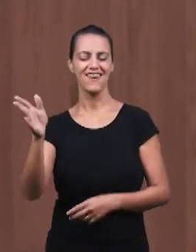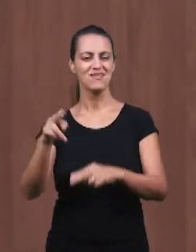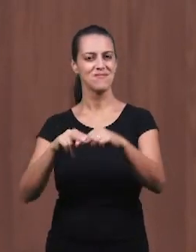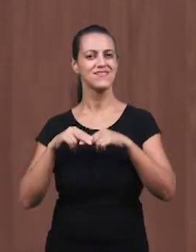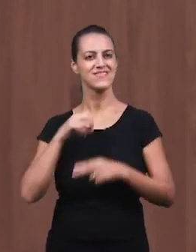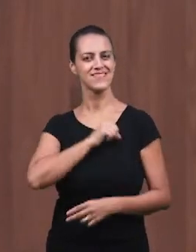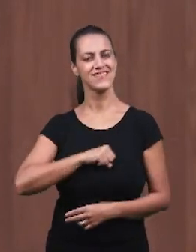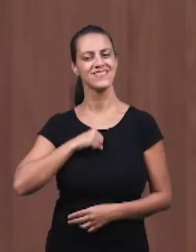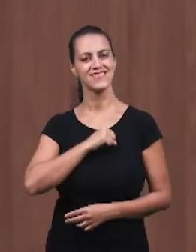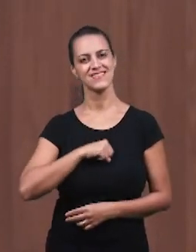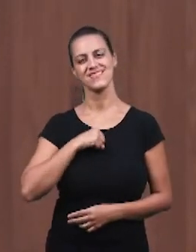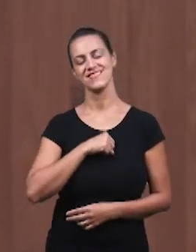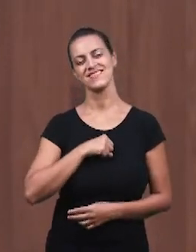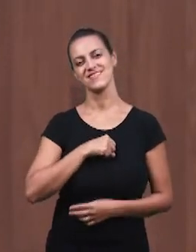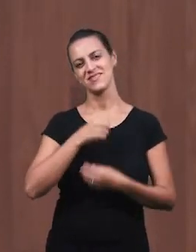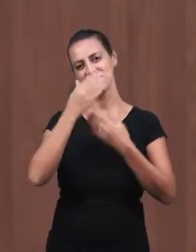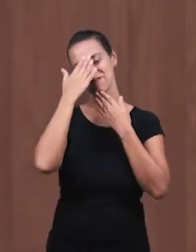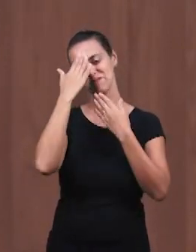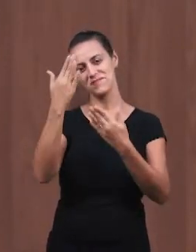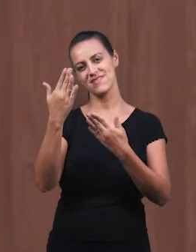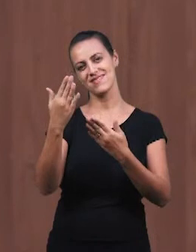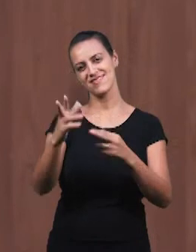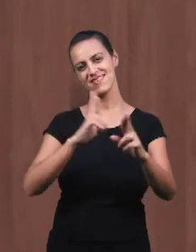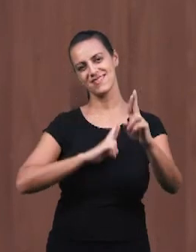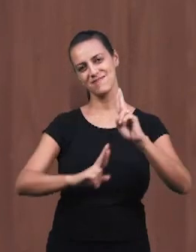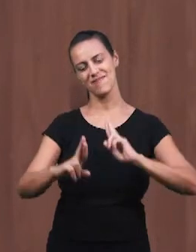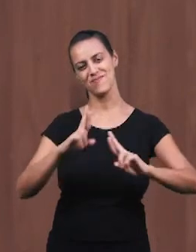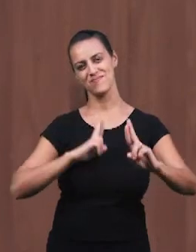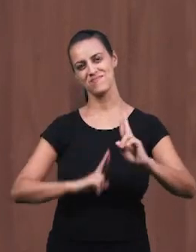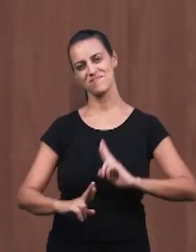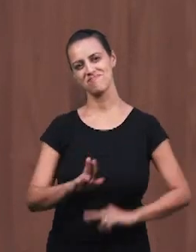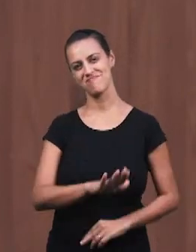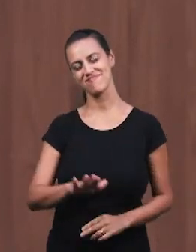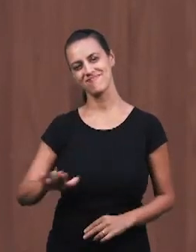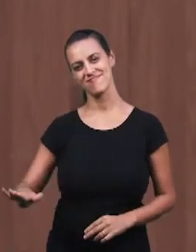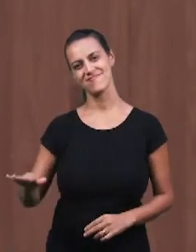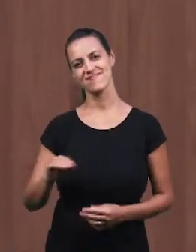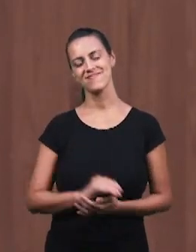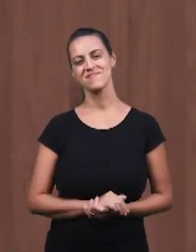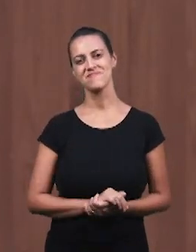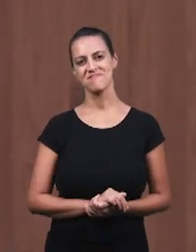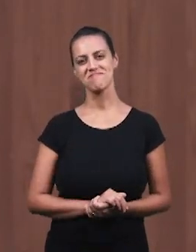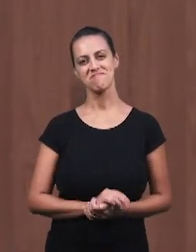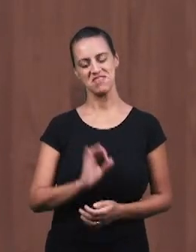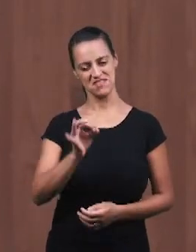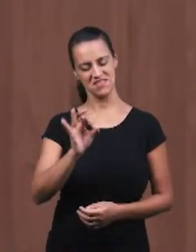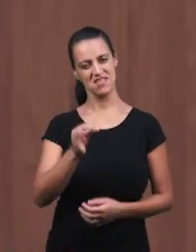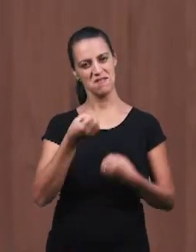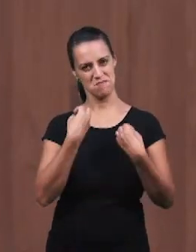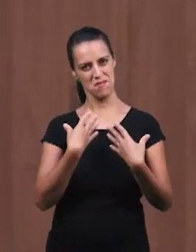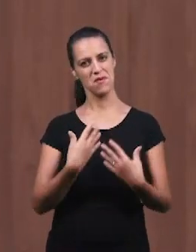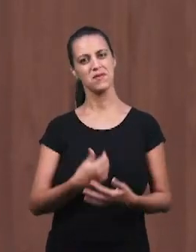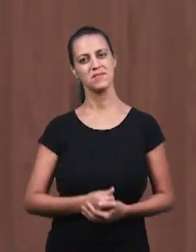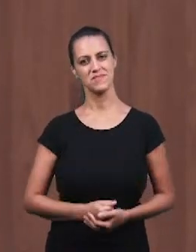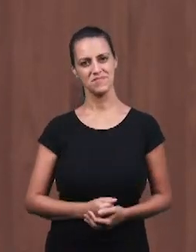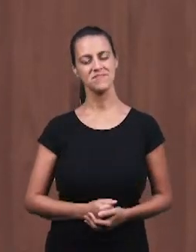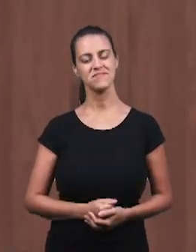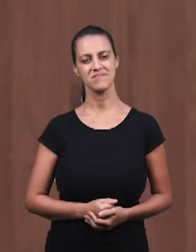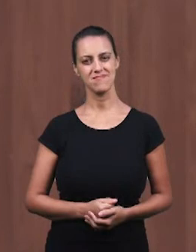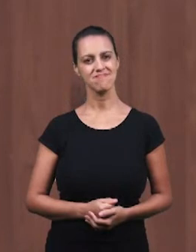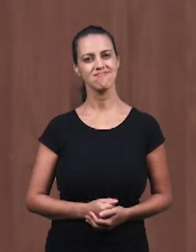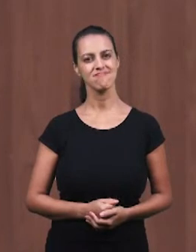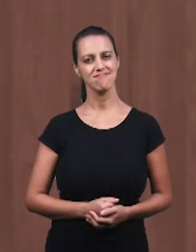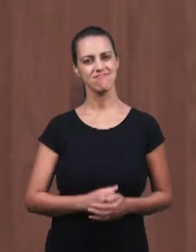sentiu saudades do Manaim. Muito obrigado pela resposta dos nossos irmãos, das nossas crianças, que responderam muito bem a esta